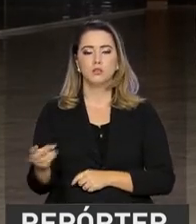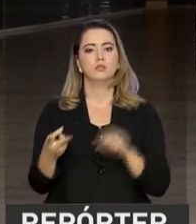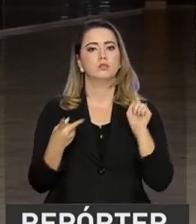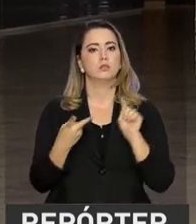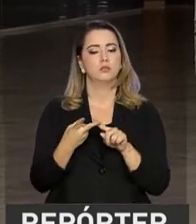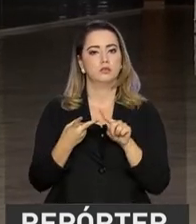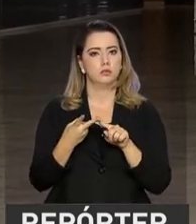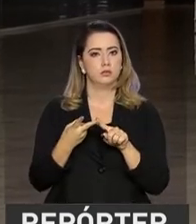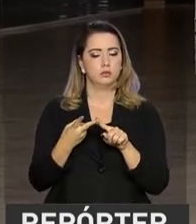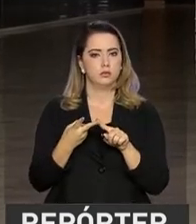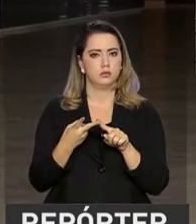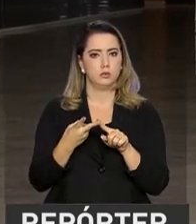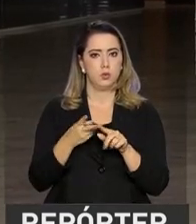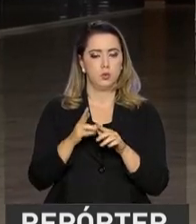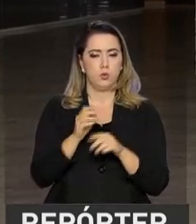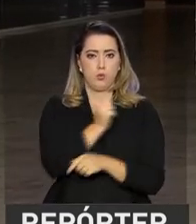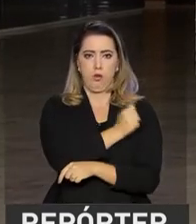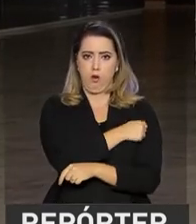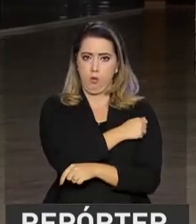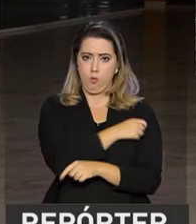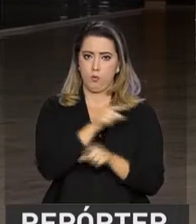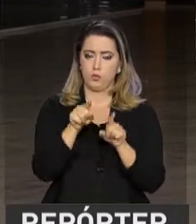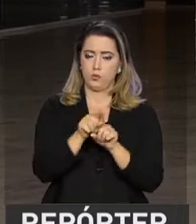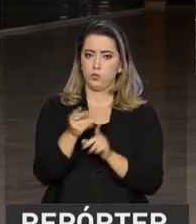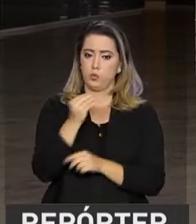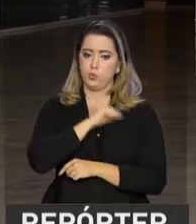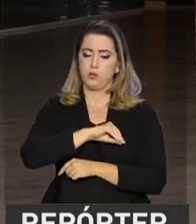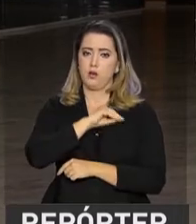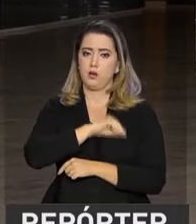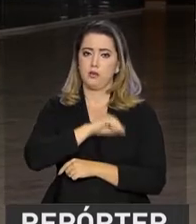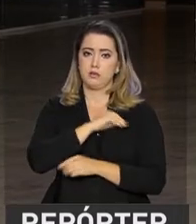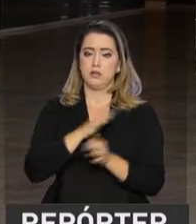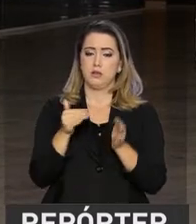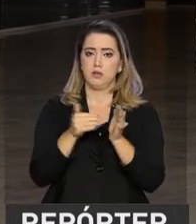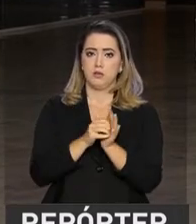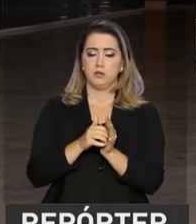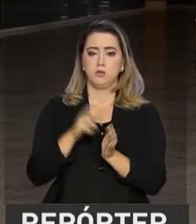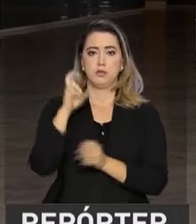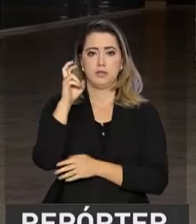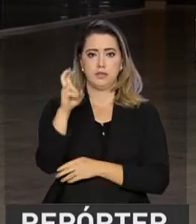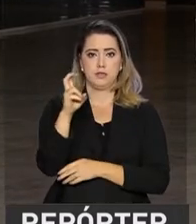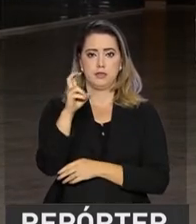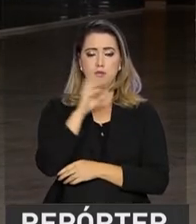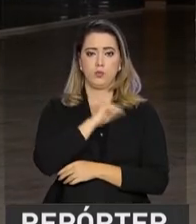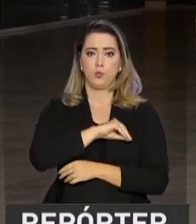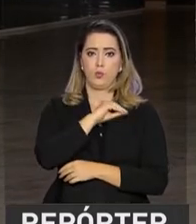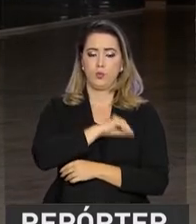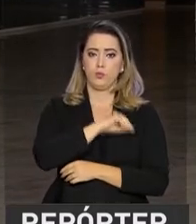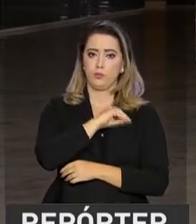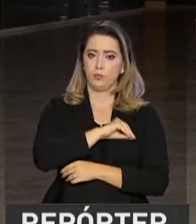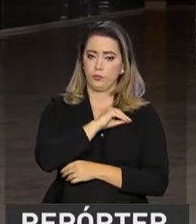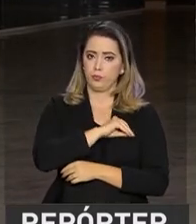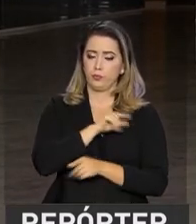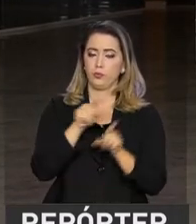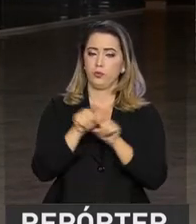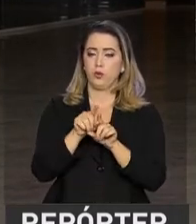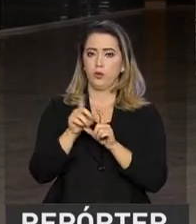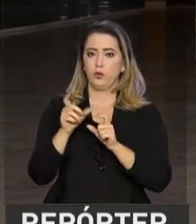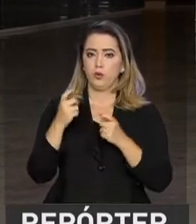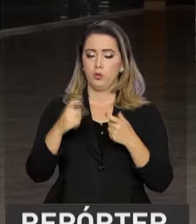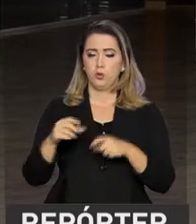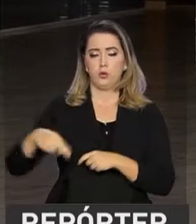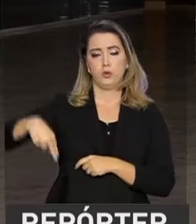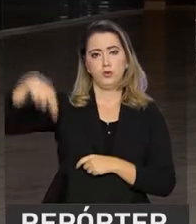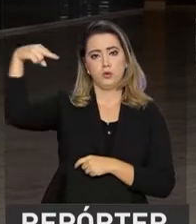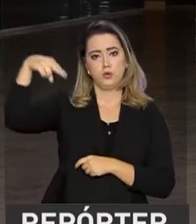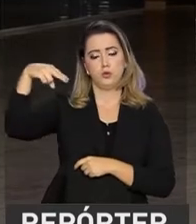atende estudantes com renda per capta mensal familiar de até cinco salários mínimos e vai atender as regiões norte